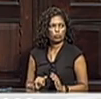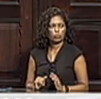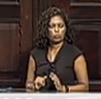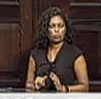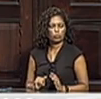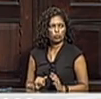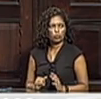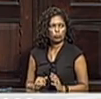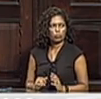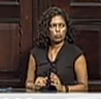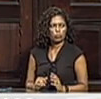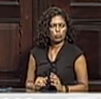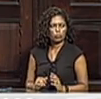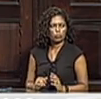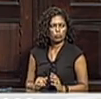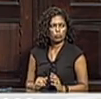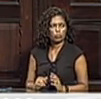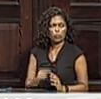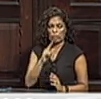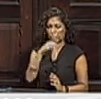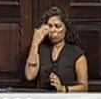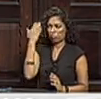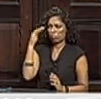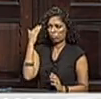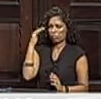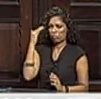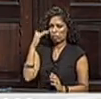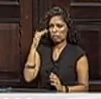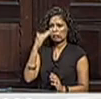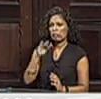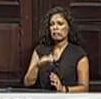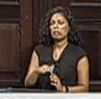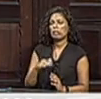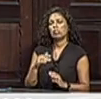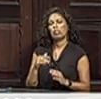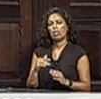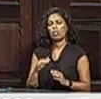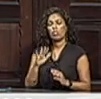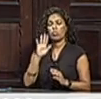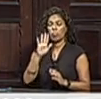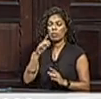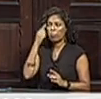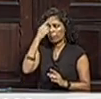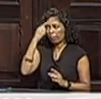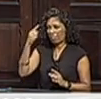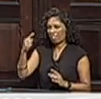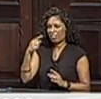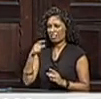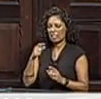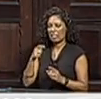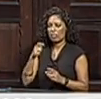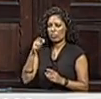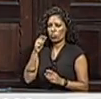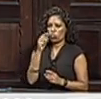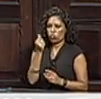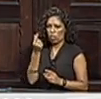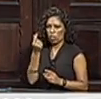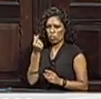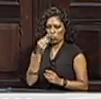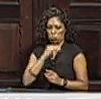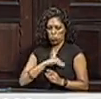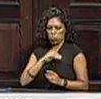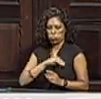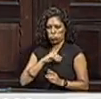as razões, mas pelo menos essa expressão que o fixe é maior, para sinalizar para o conjunto da